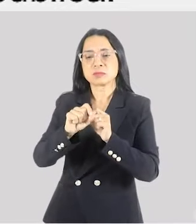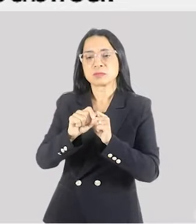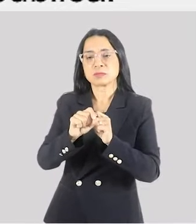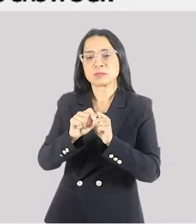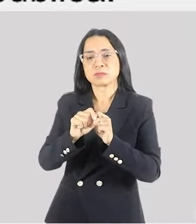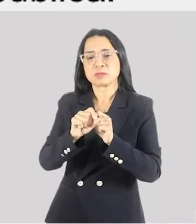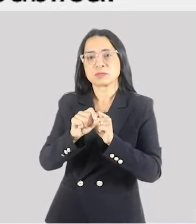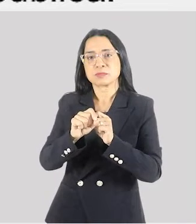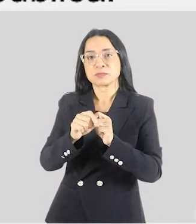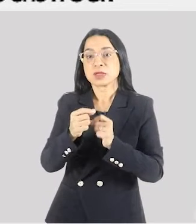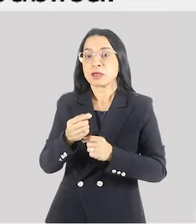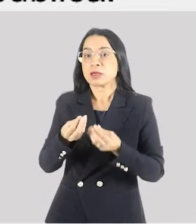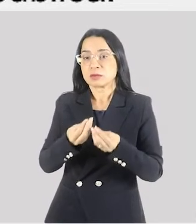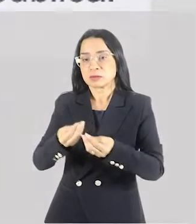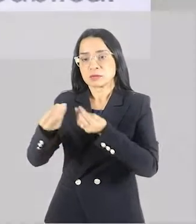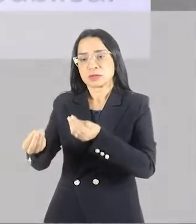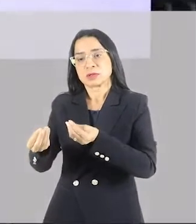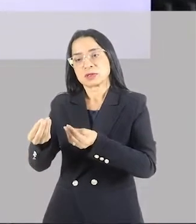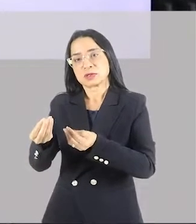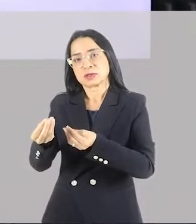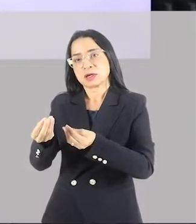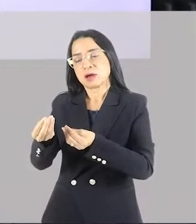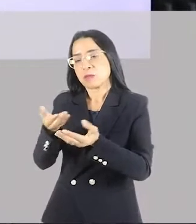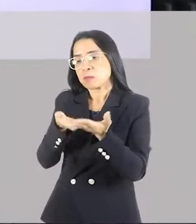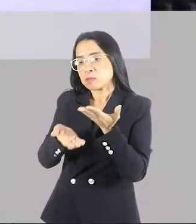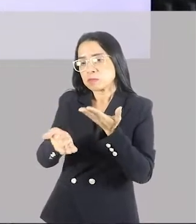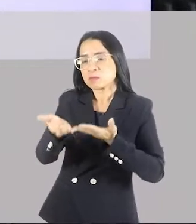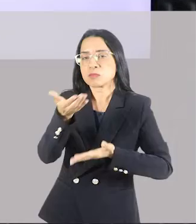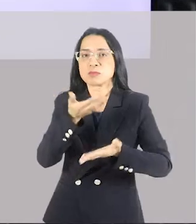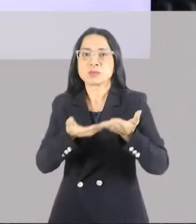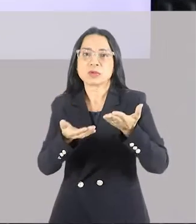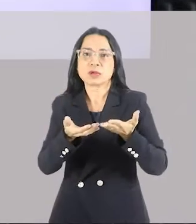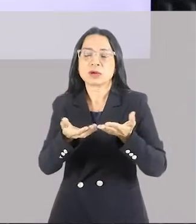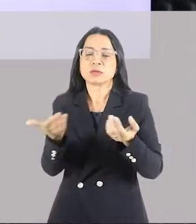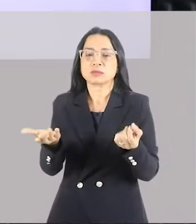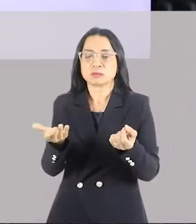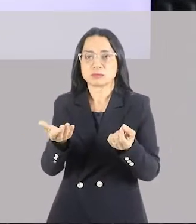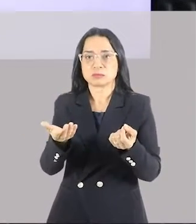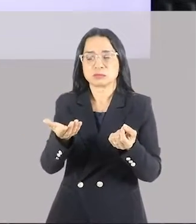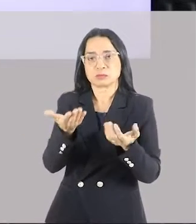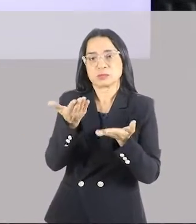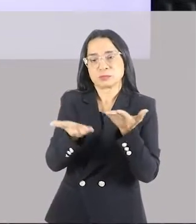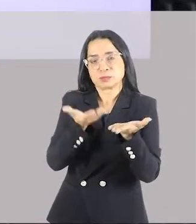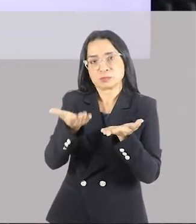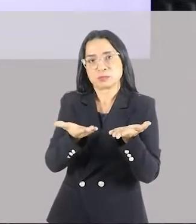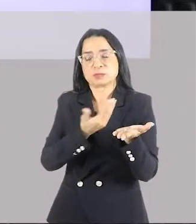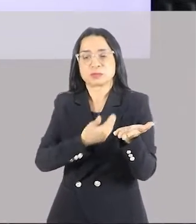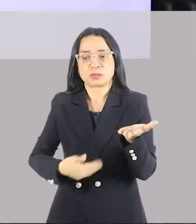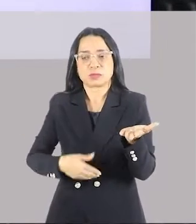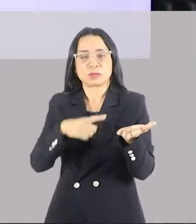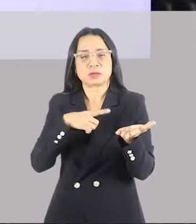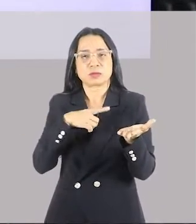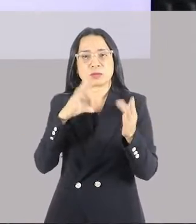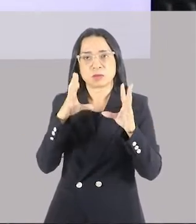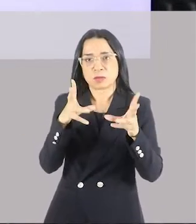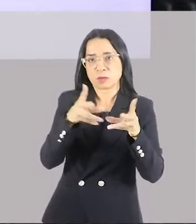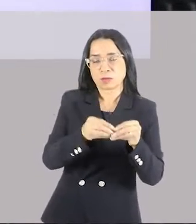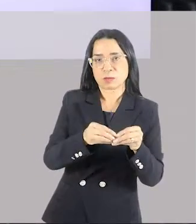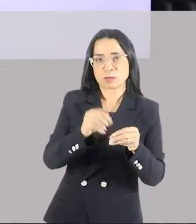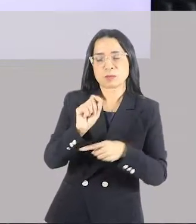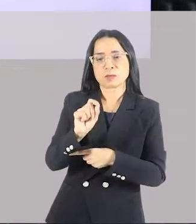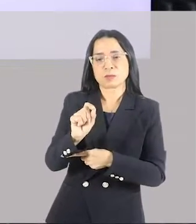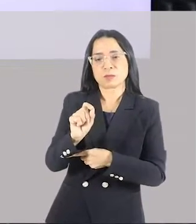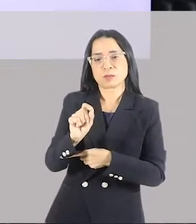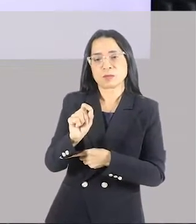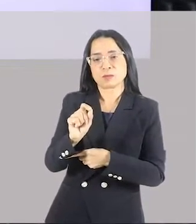negocial de uma prestação de serviço público. Em resumo, nós temos aqui